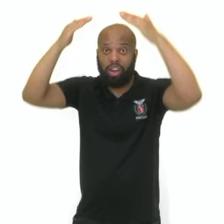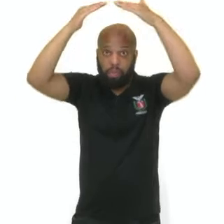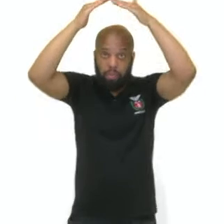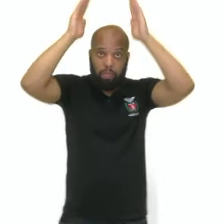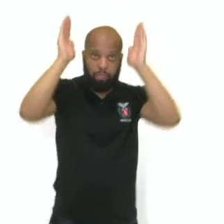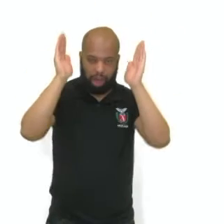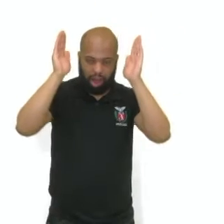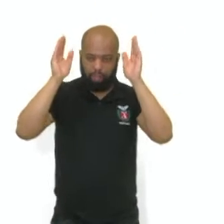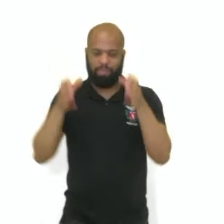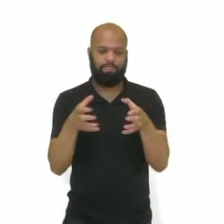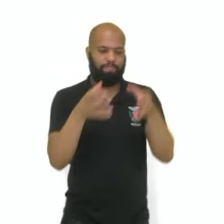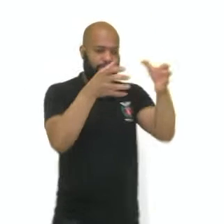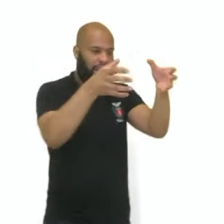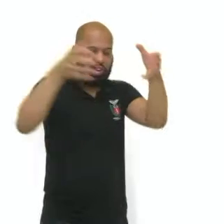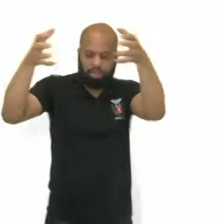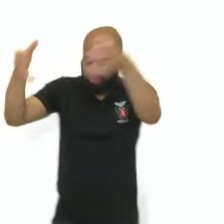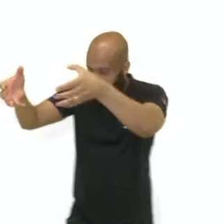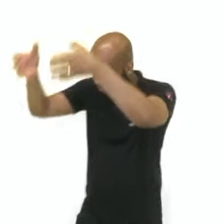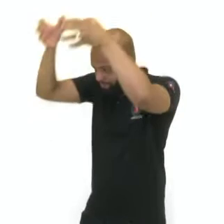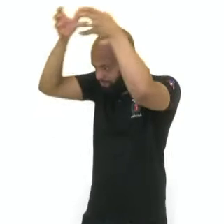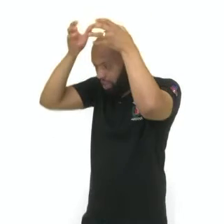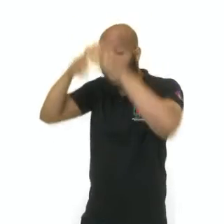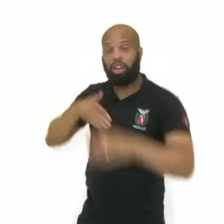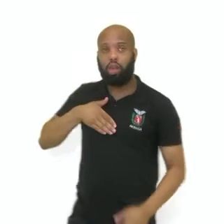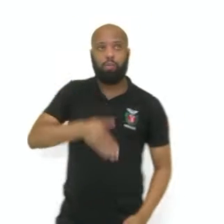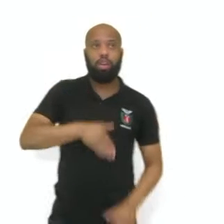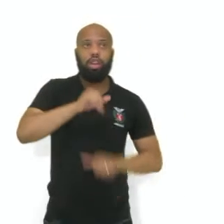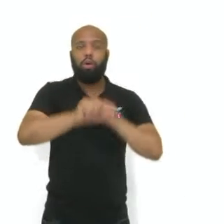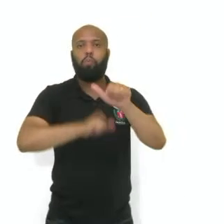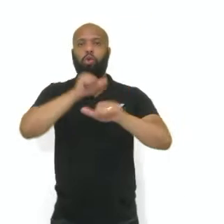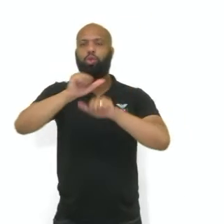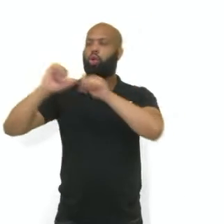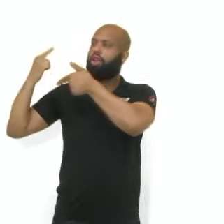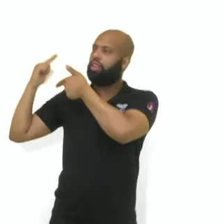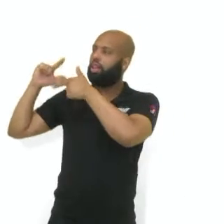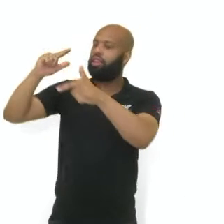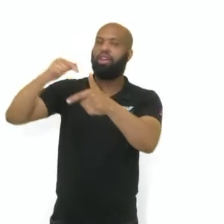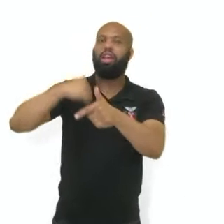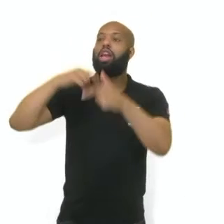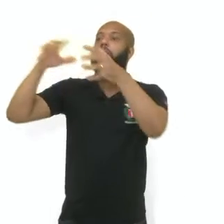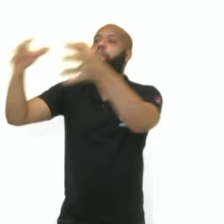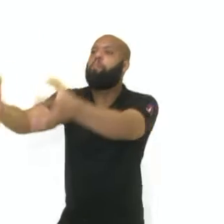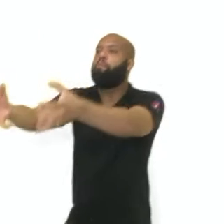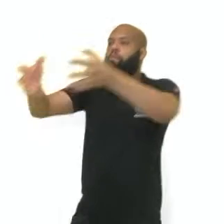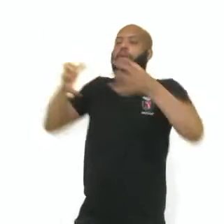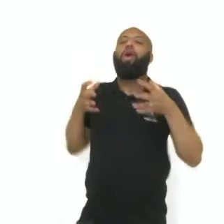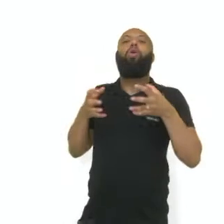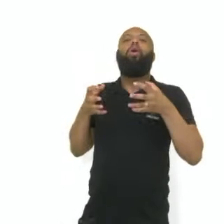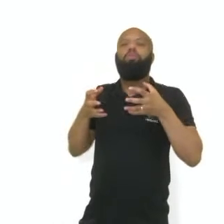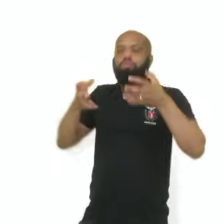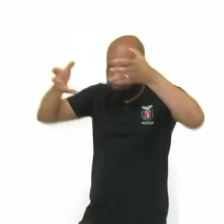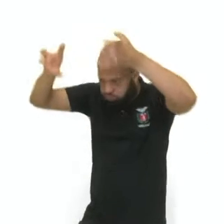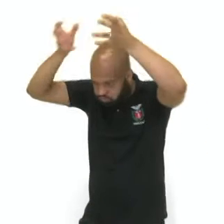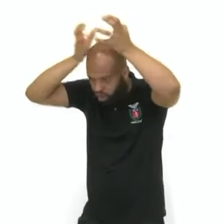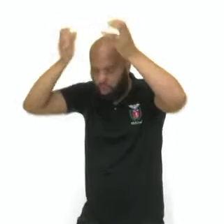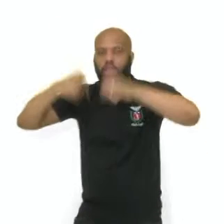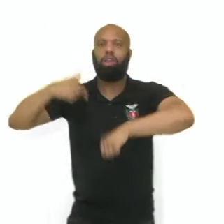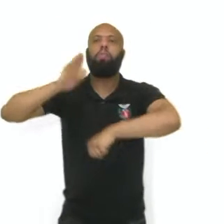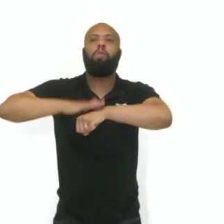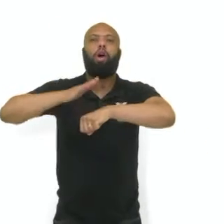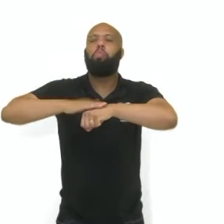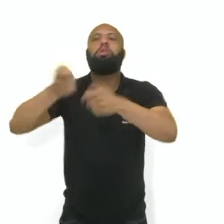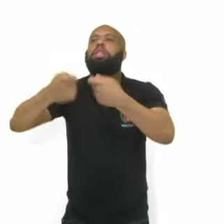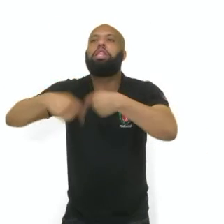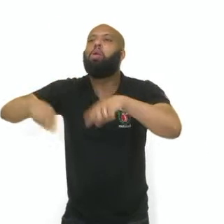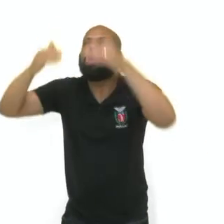Papa. Napoleão mudou essa tradição ao retirá-la das mãos do Papa e ele mesmo